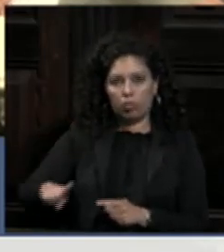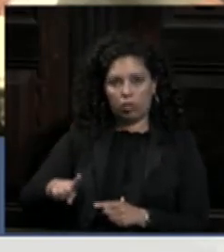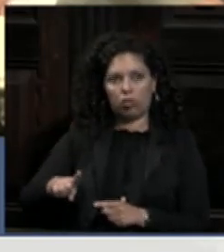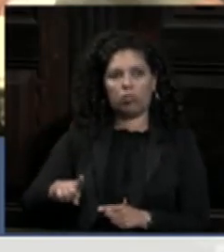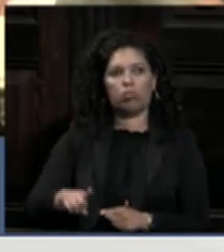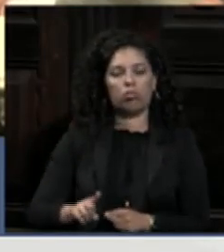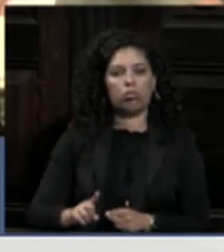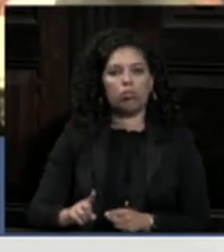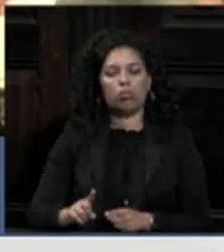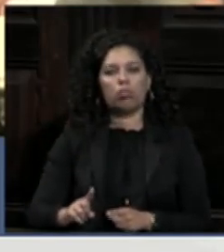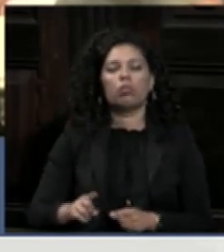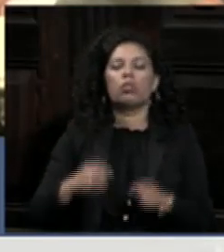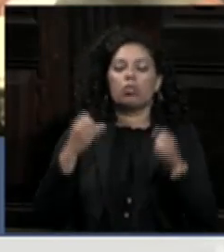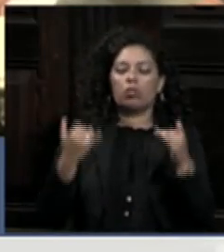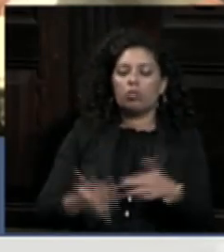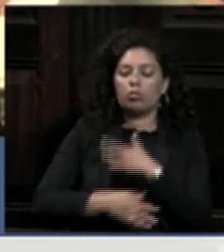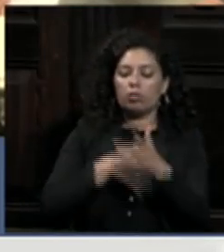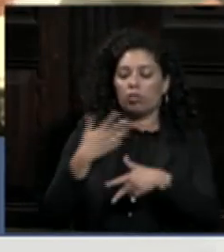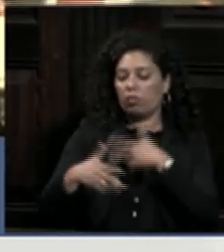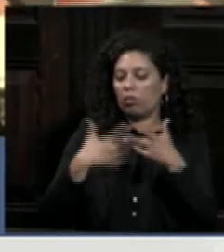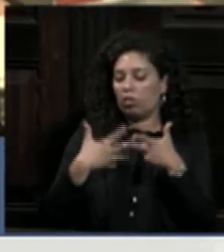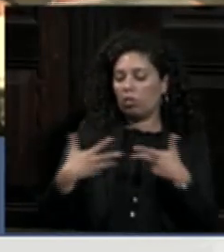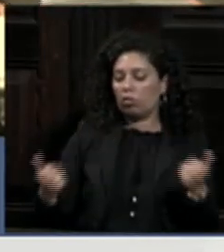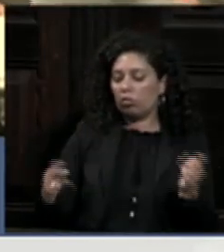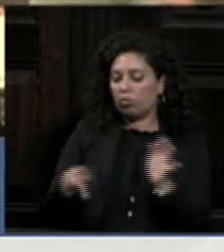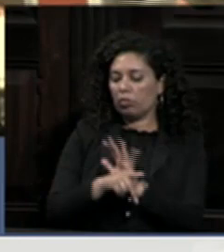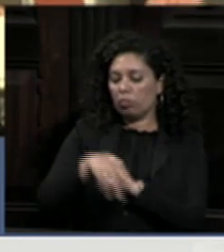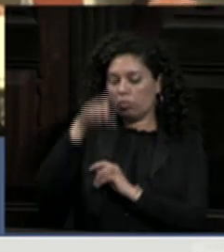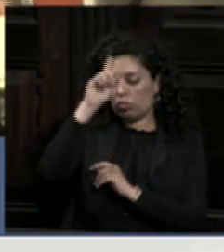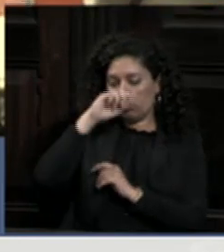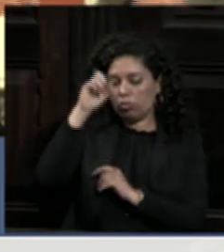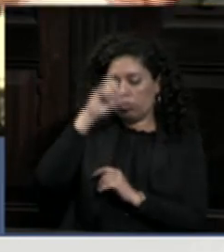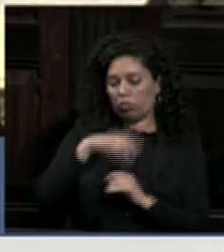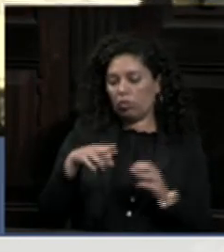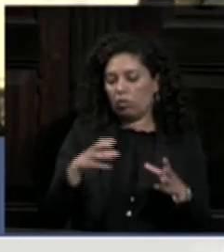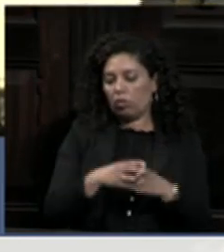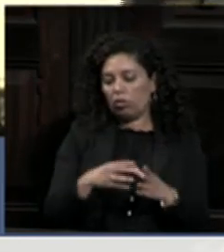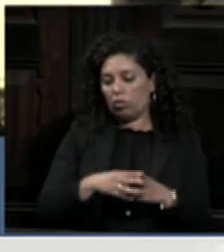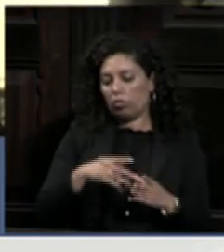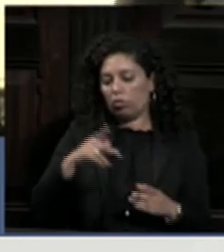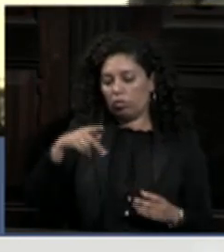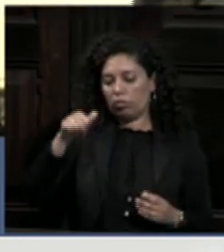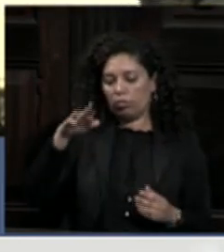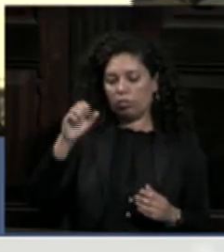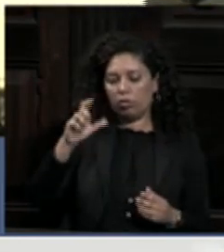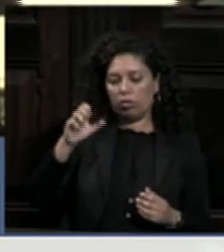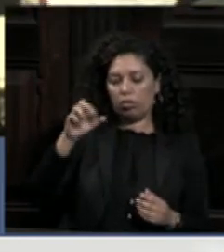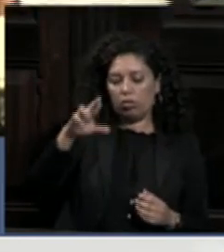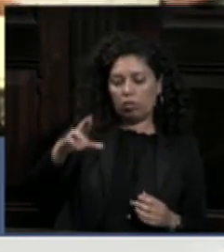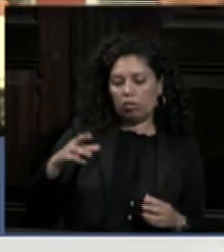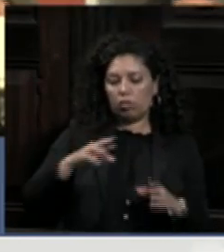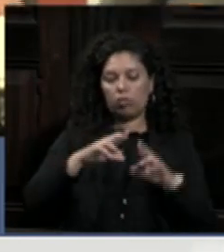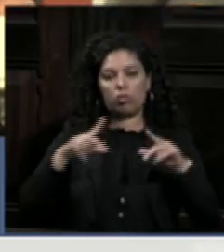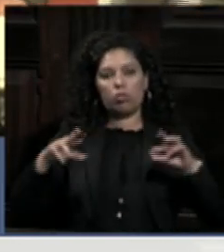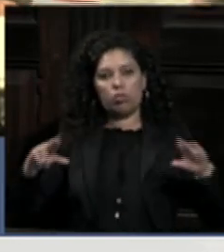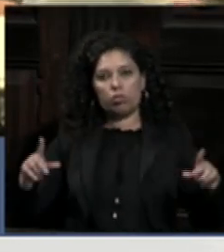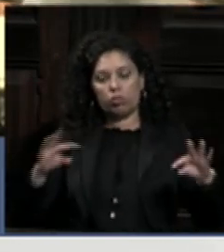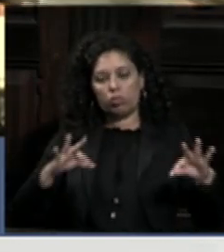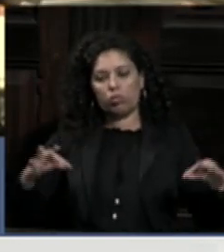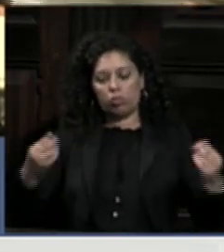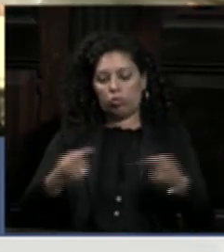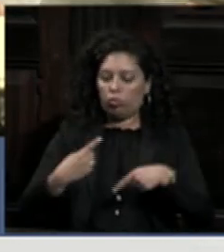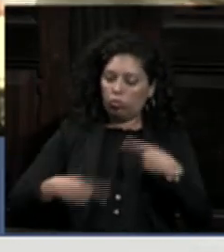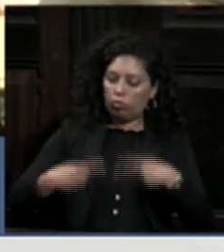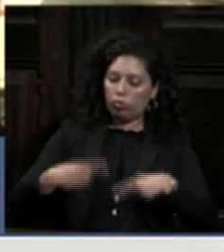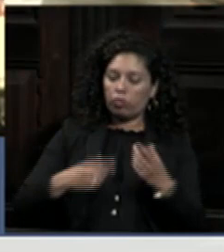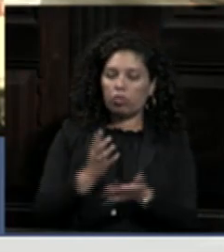só de janeiro a expectativa de provar o seu mateus quintal de souza ribeiro fazendo a comissão de normas internas proposição externa favorável do deputado dica em discussão